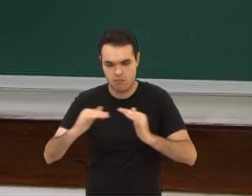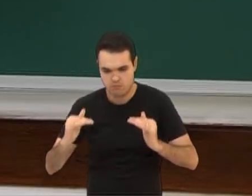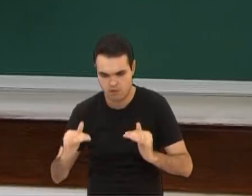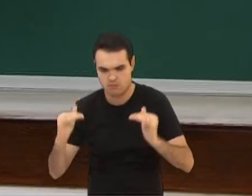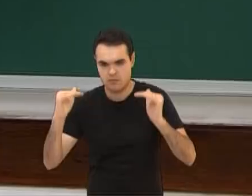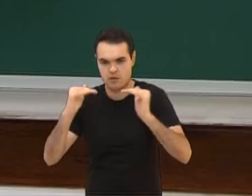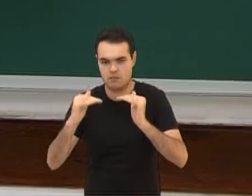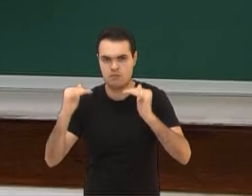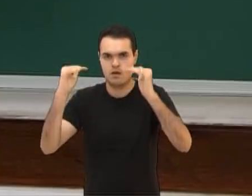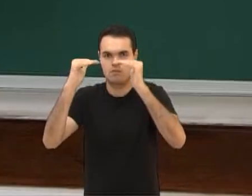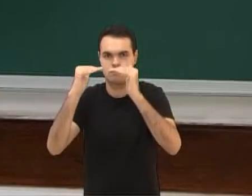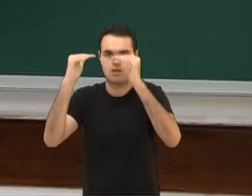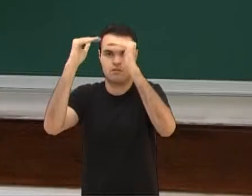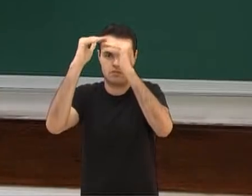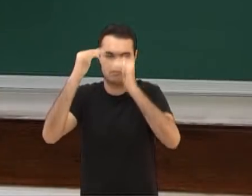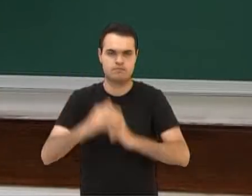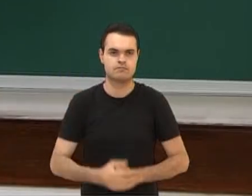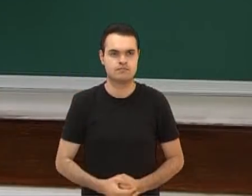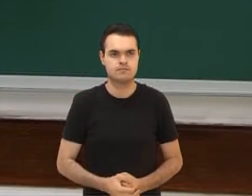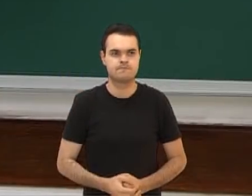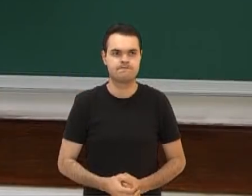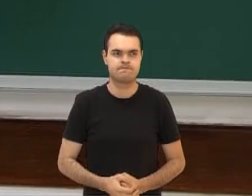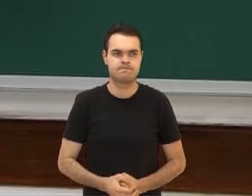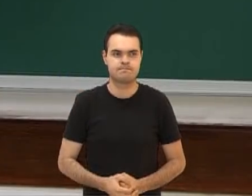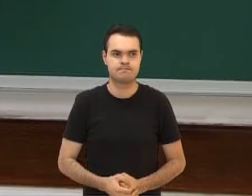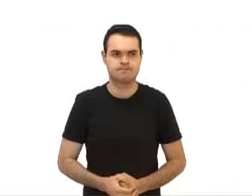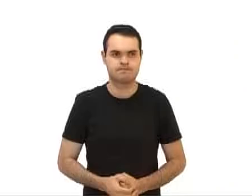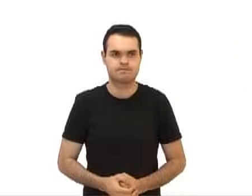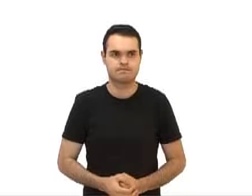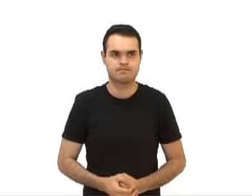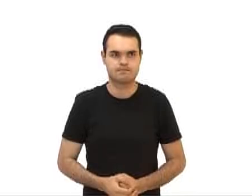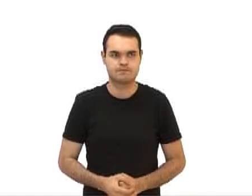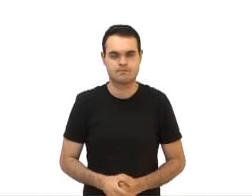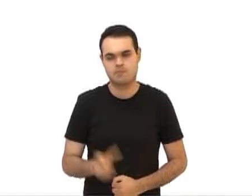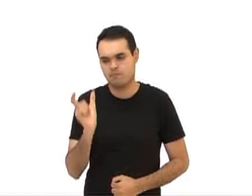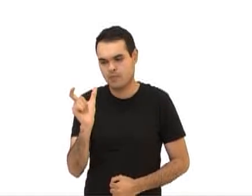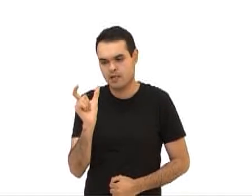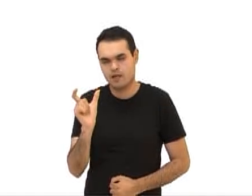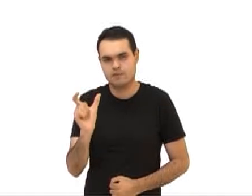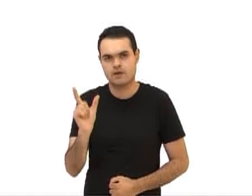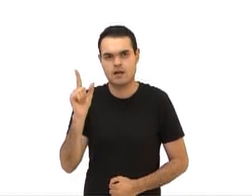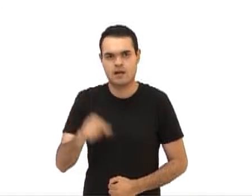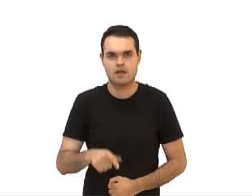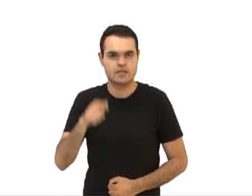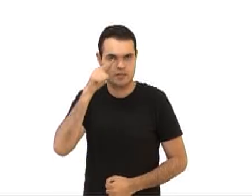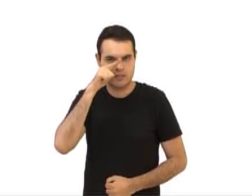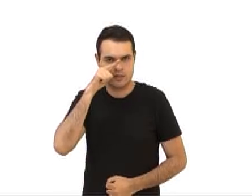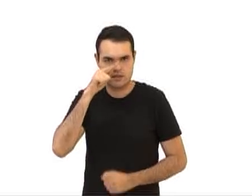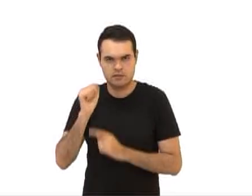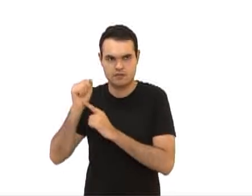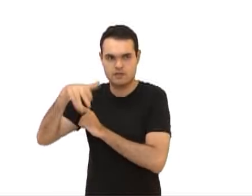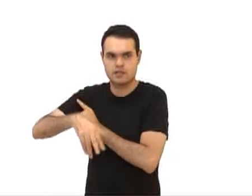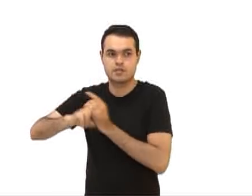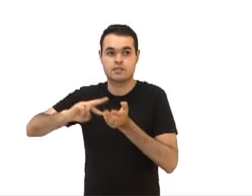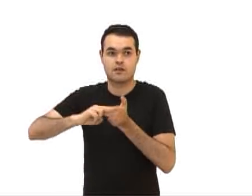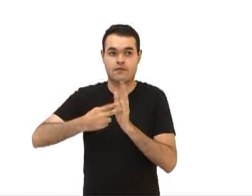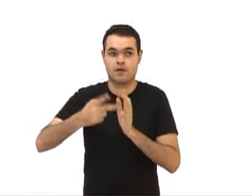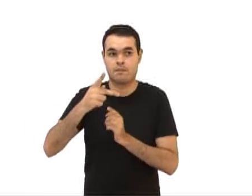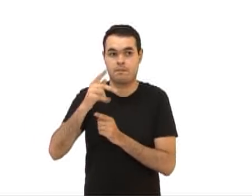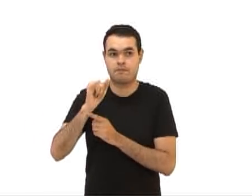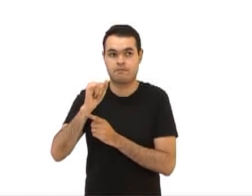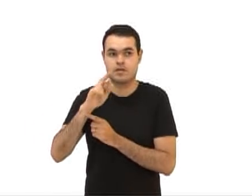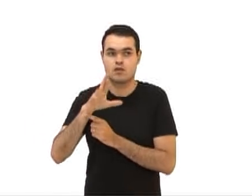tá? Nas primeiras pirâmides que a gente já viu ali. Tá? É uma palavra de origem grega, que vem de piro, quer dizer